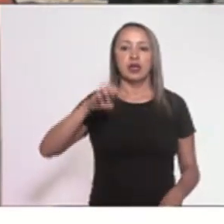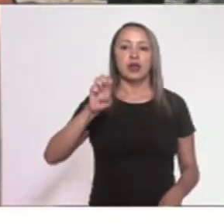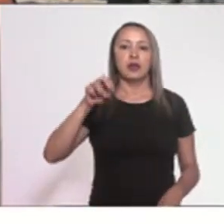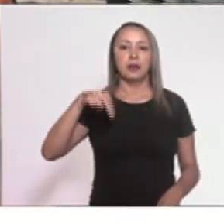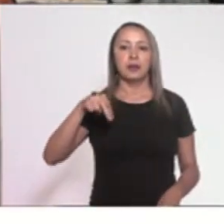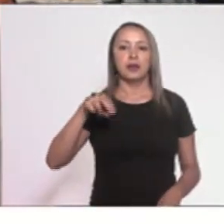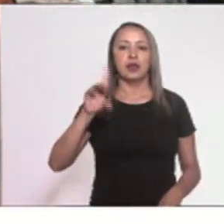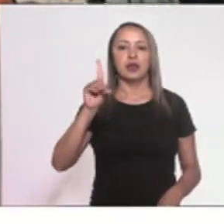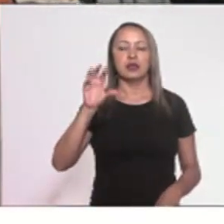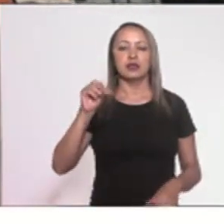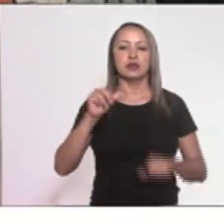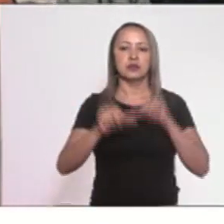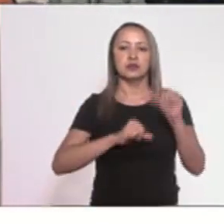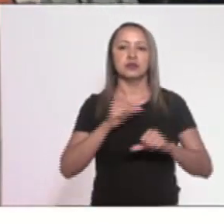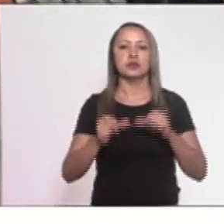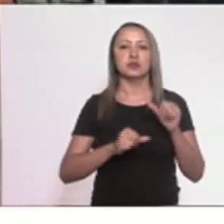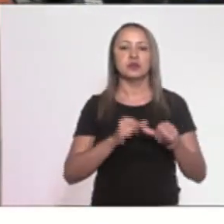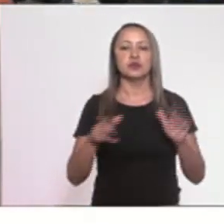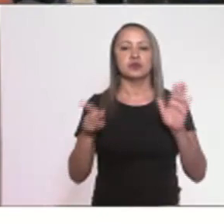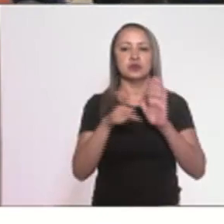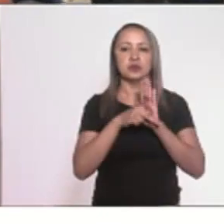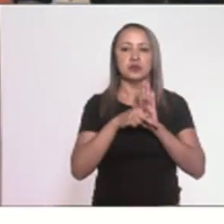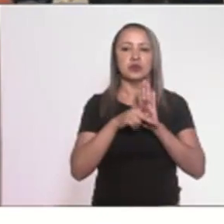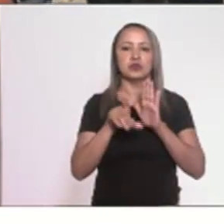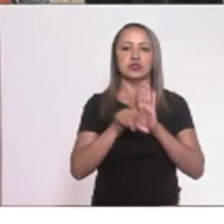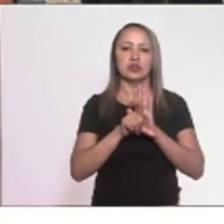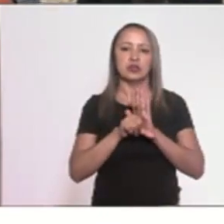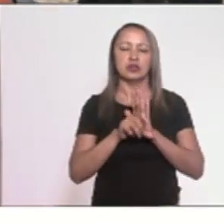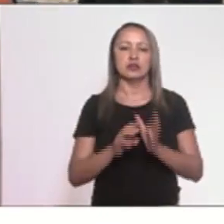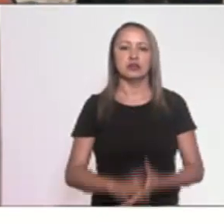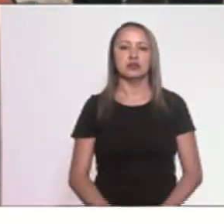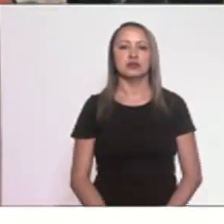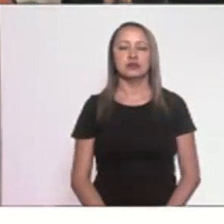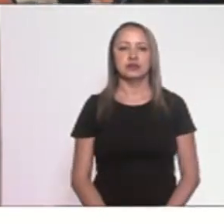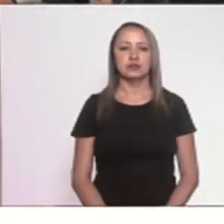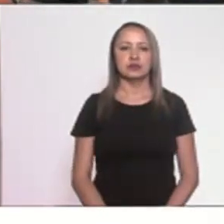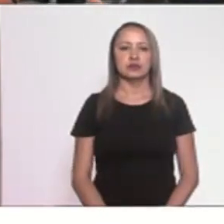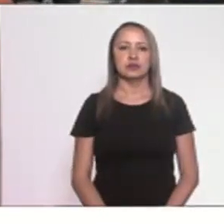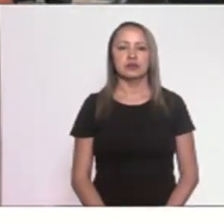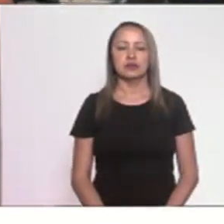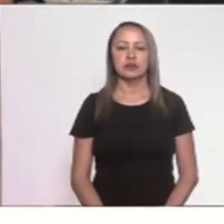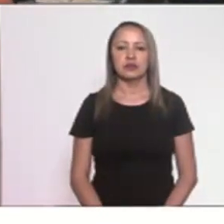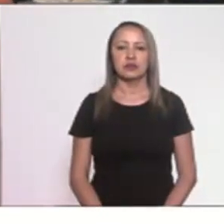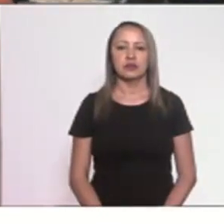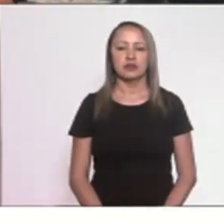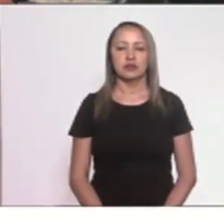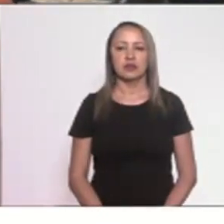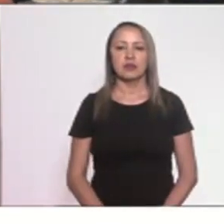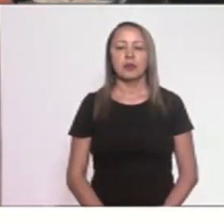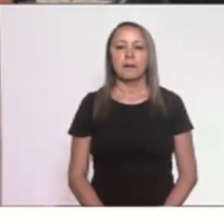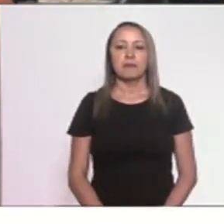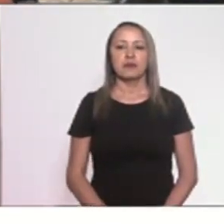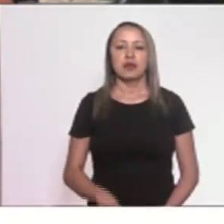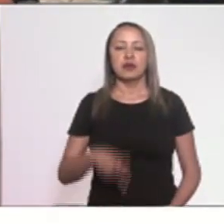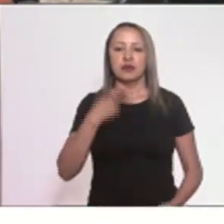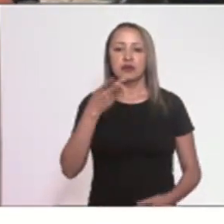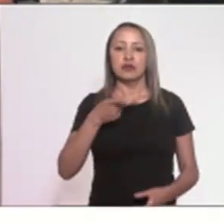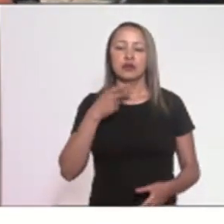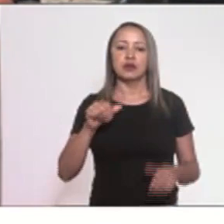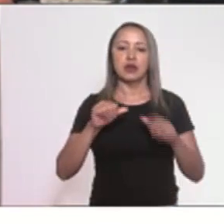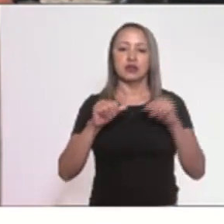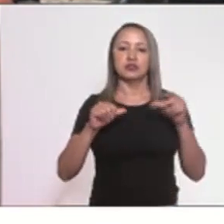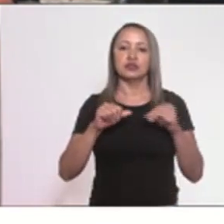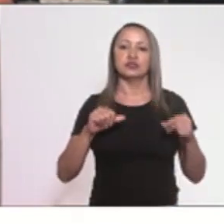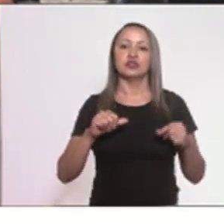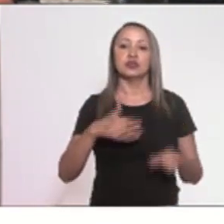aprovam isso, como estão aprovadas, vai a redação do vencido para a segunda discussão. Incluído na ordem do dia, de acordo com o parágrafo 1º do artigo 47 do